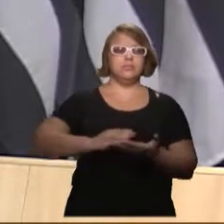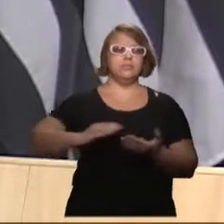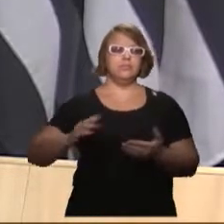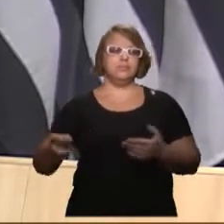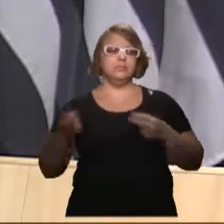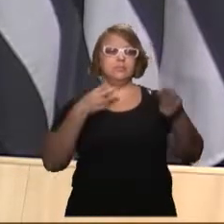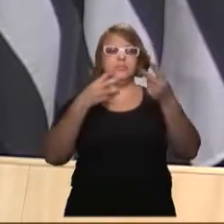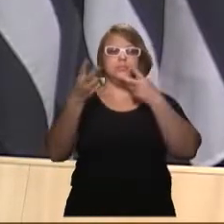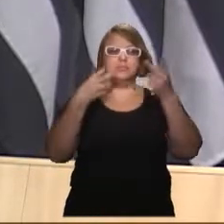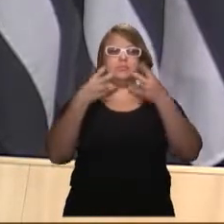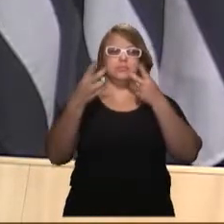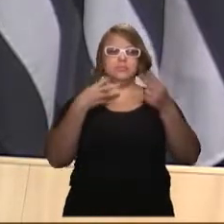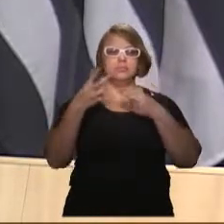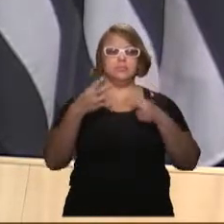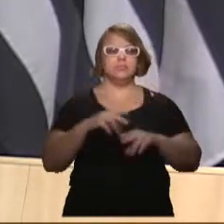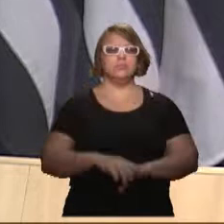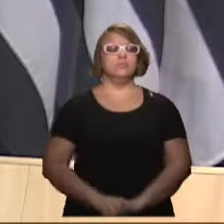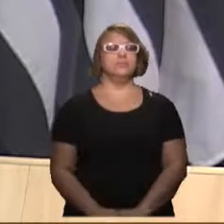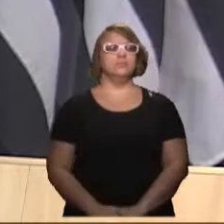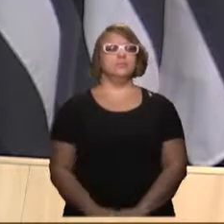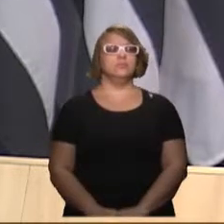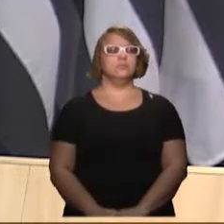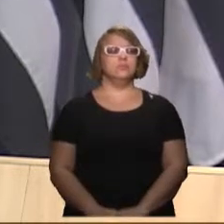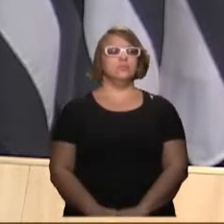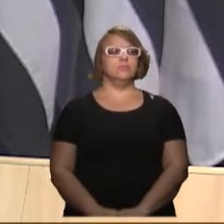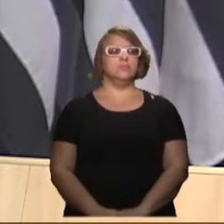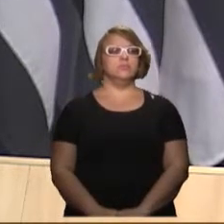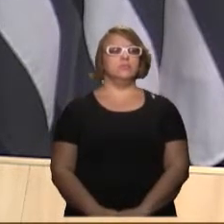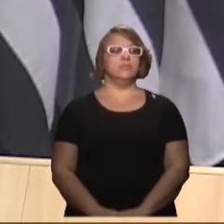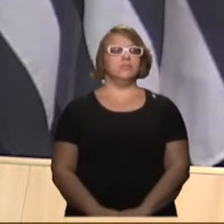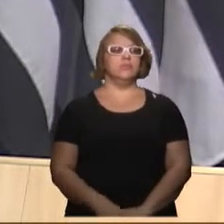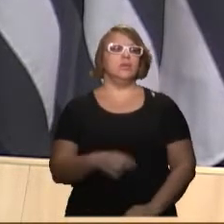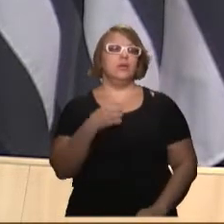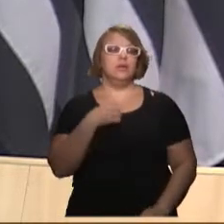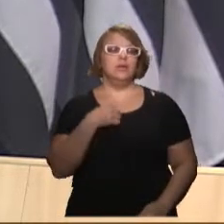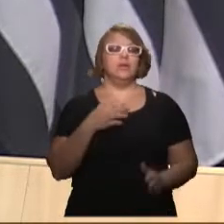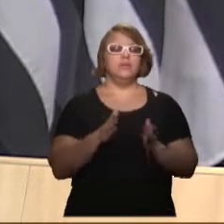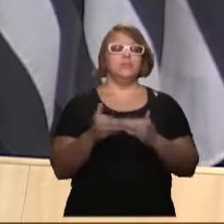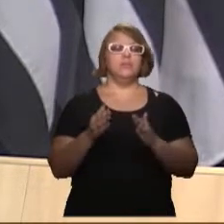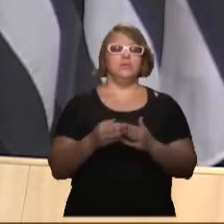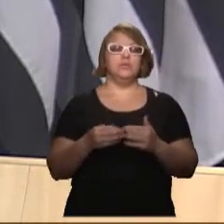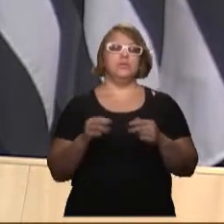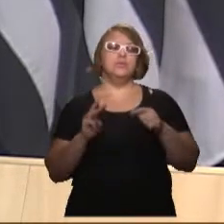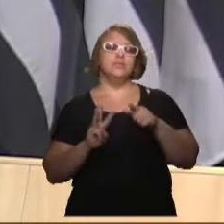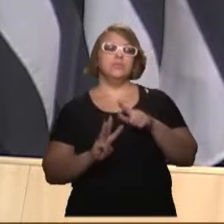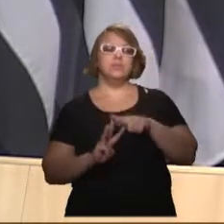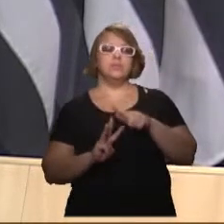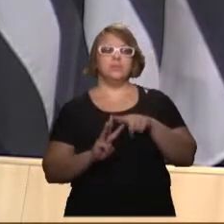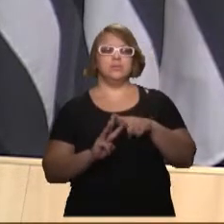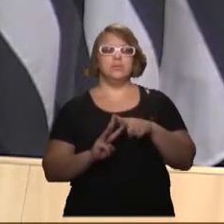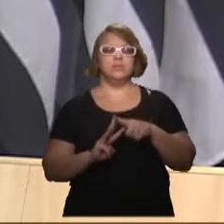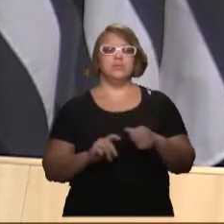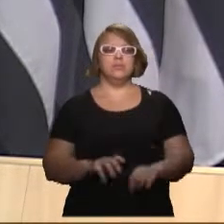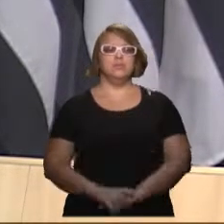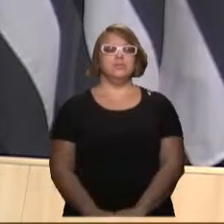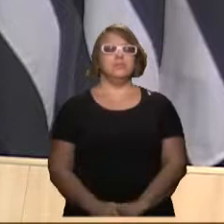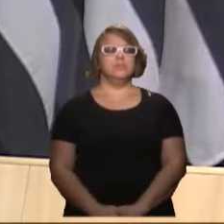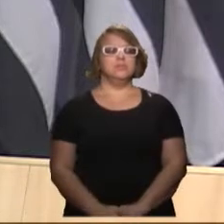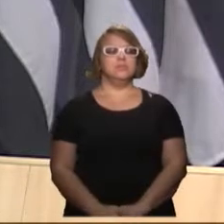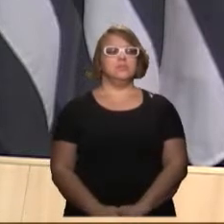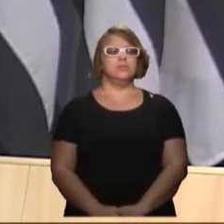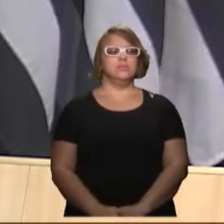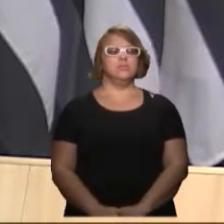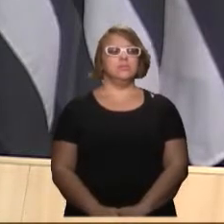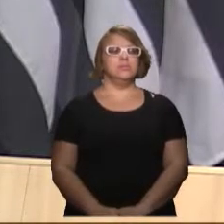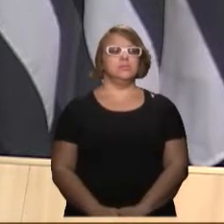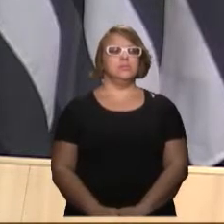inversão para o item terceiro. Então continua o projeto como item terceiro, o nosso pedido, e não trocando o item